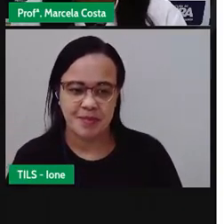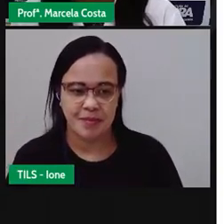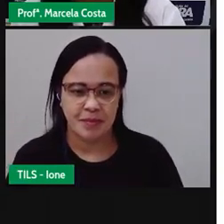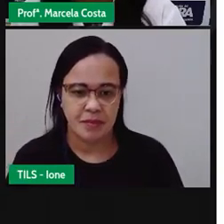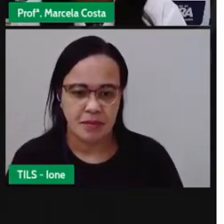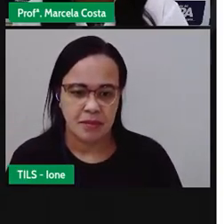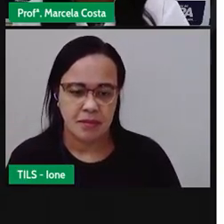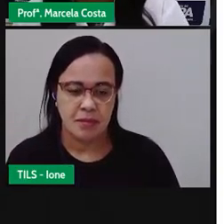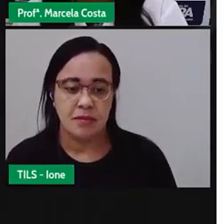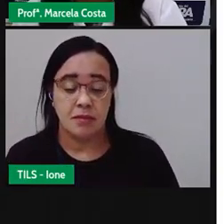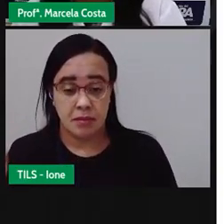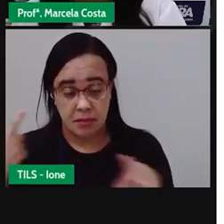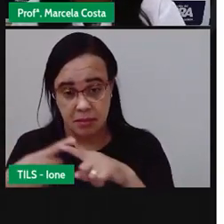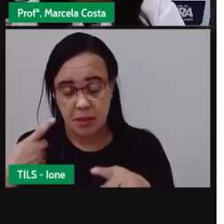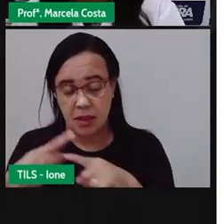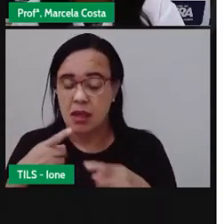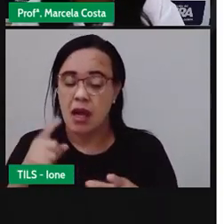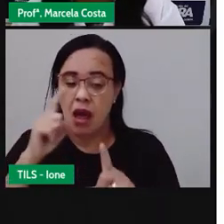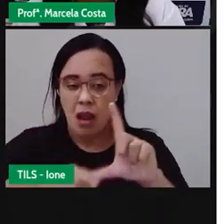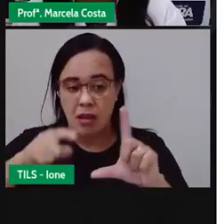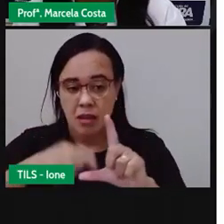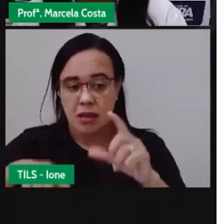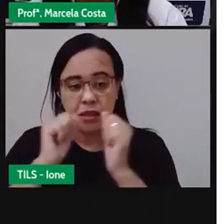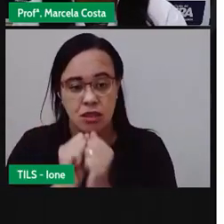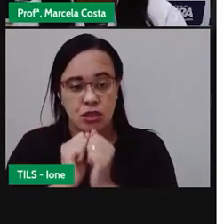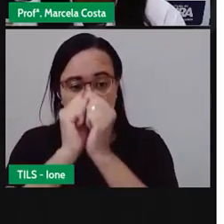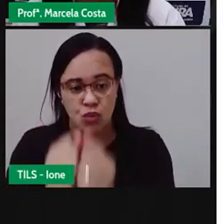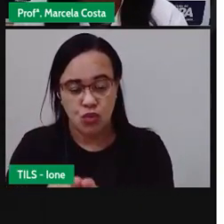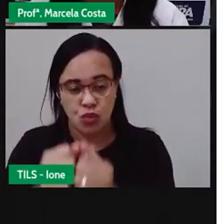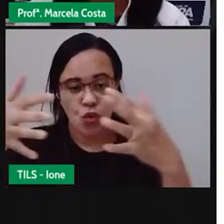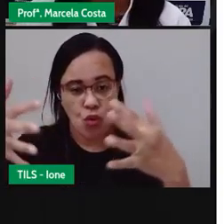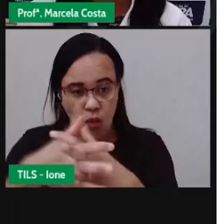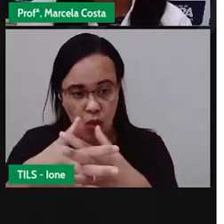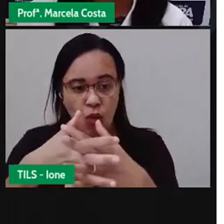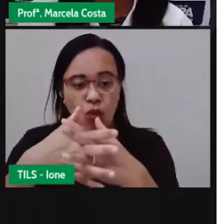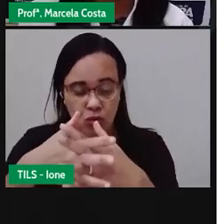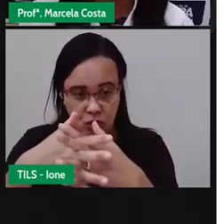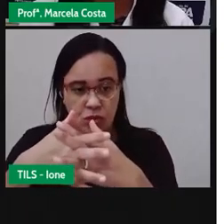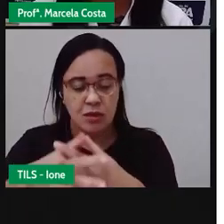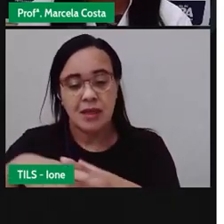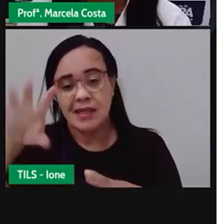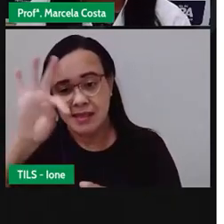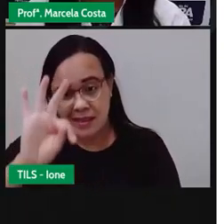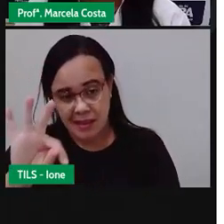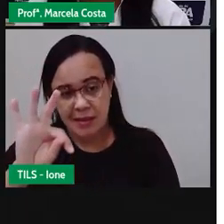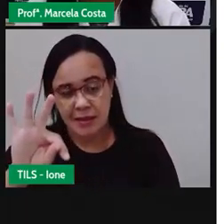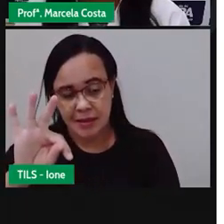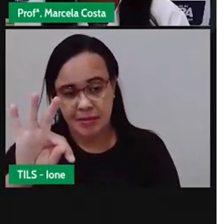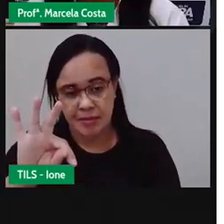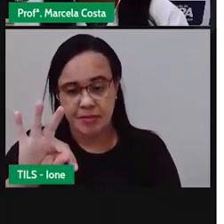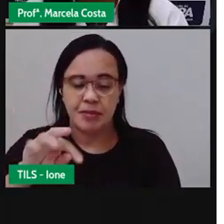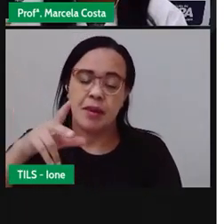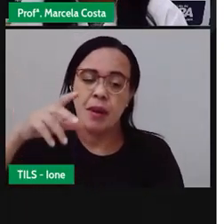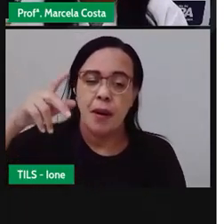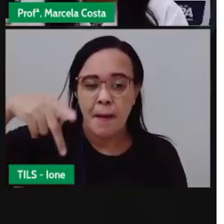Quando ela está acompanhada por outras consoantes como T, P,